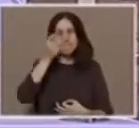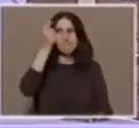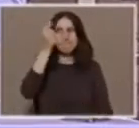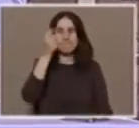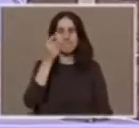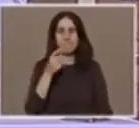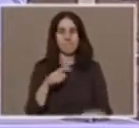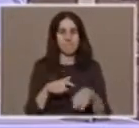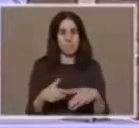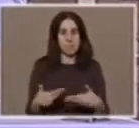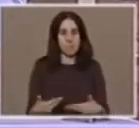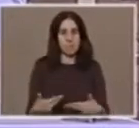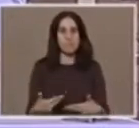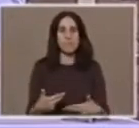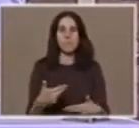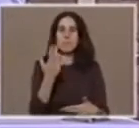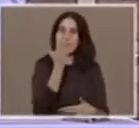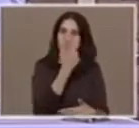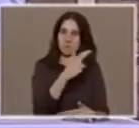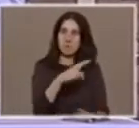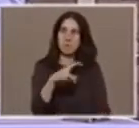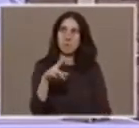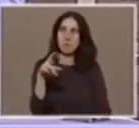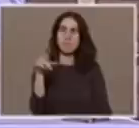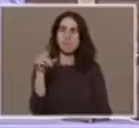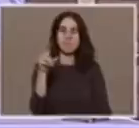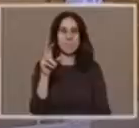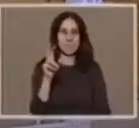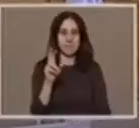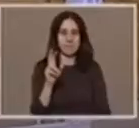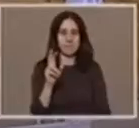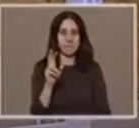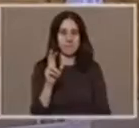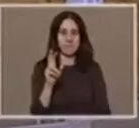glória, agora e para sempre.